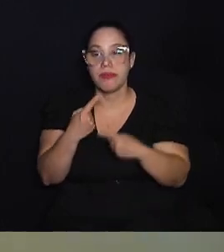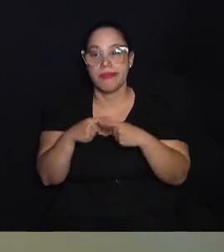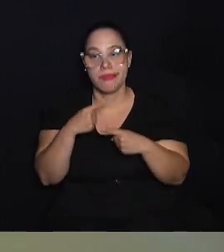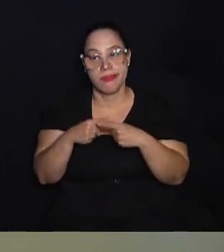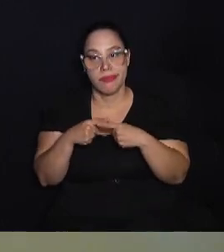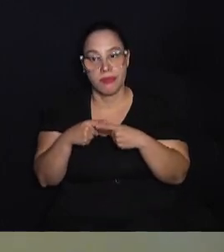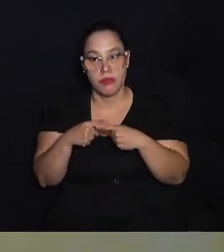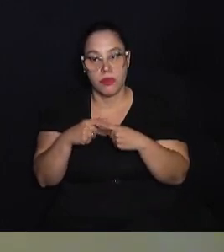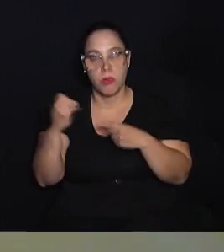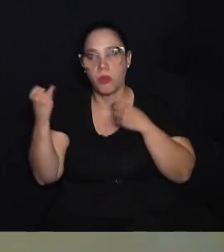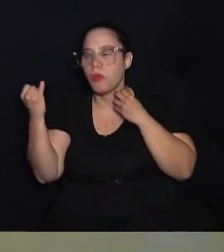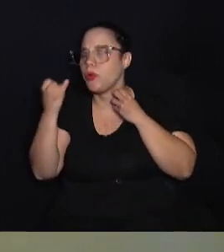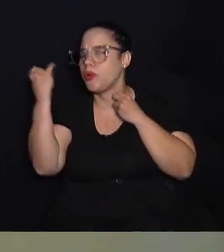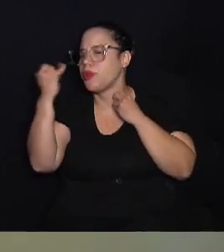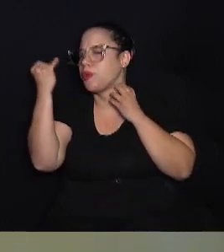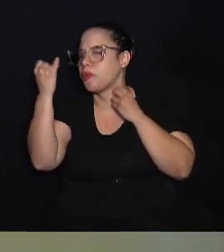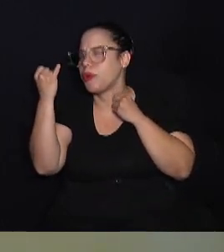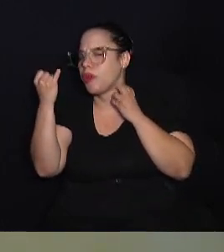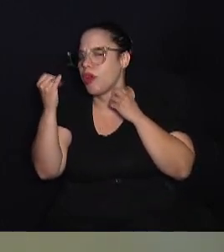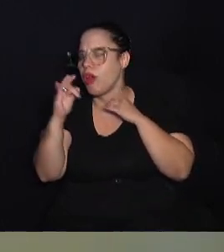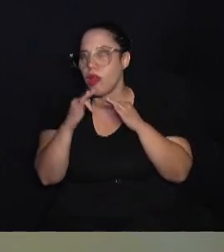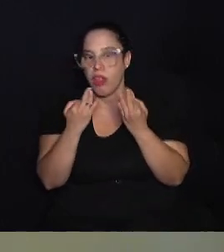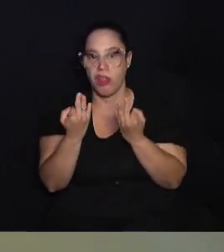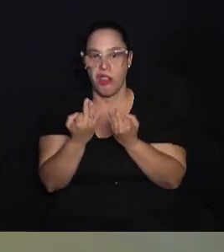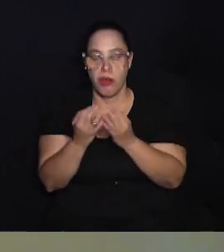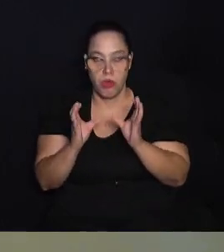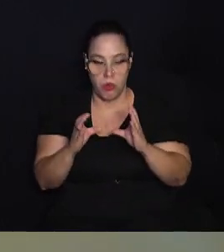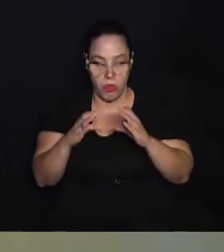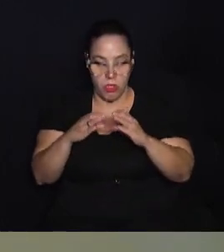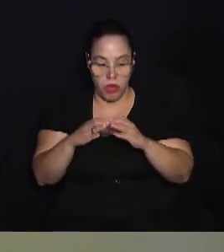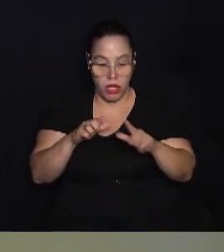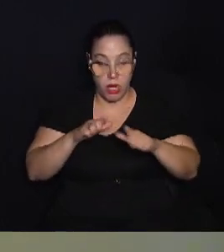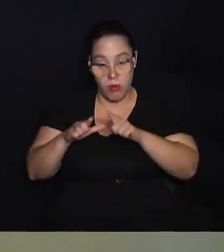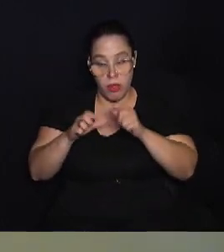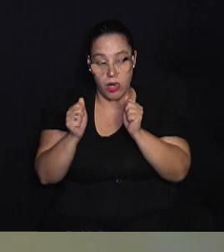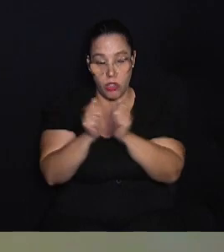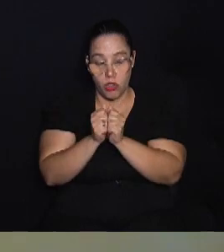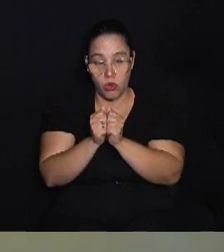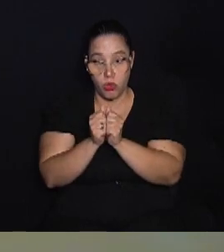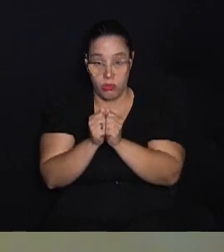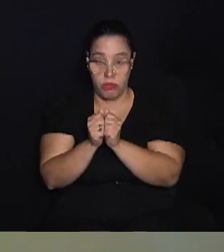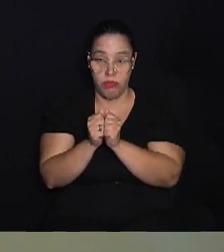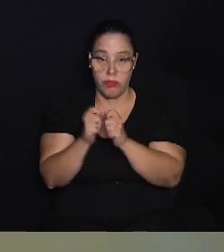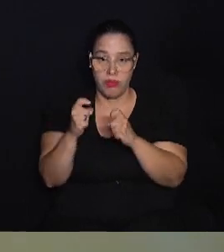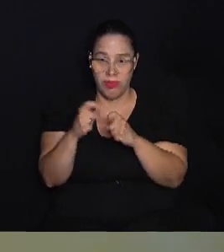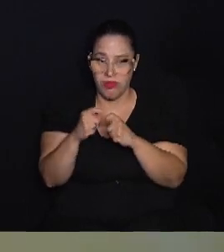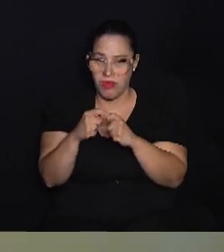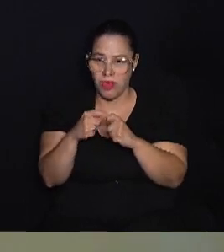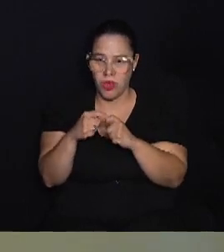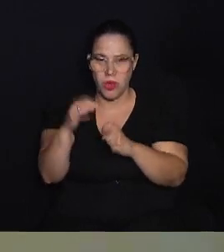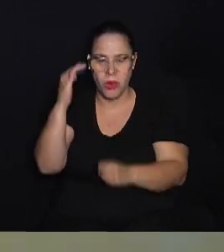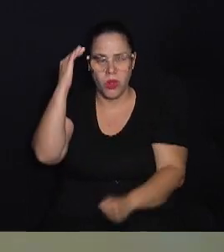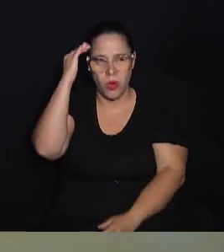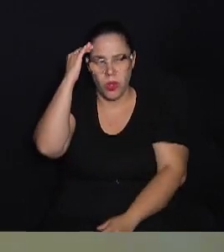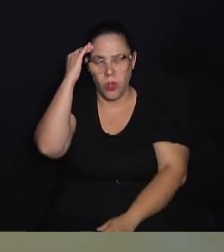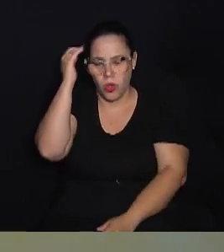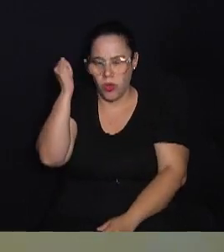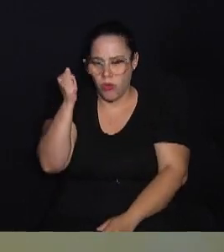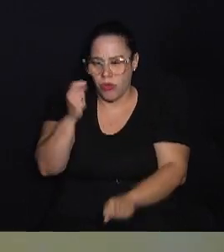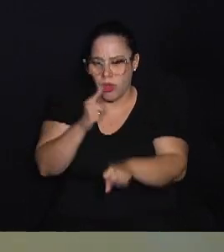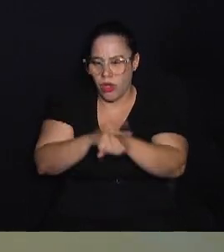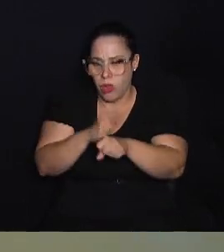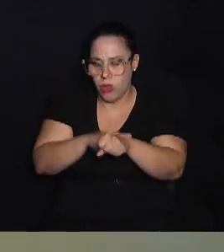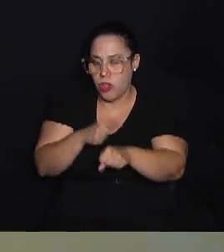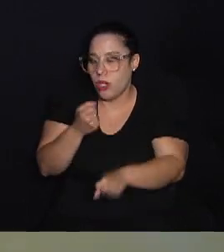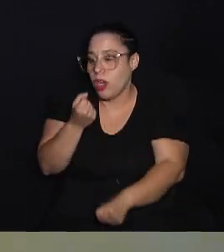Porque é muito importante que a família seja uma equipe que trabalhe com o médico, que vai ter que entender do tempo e